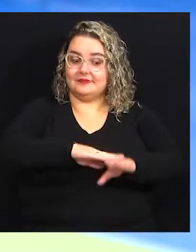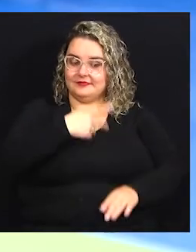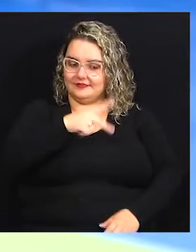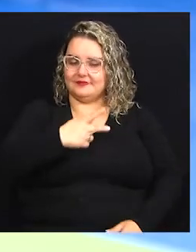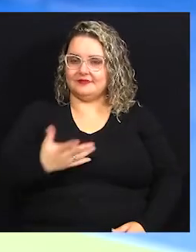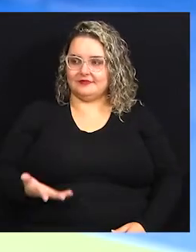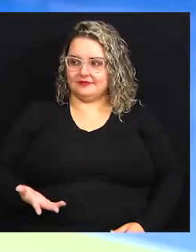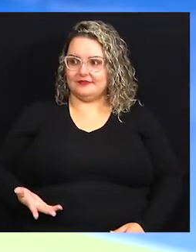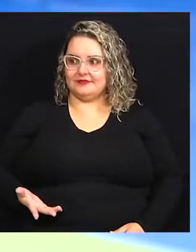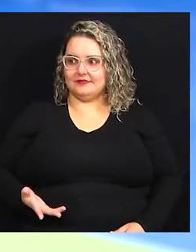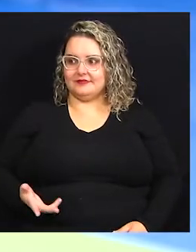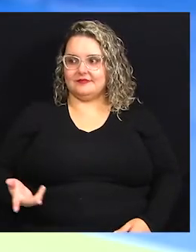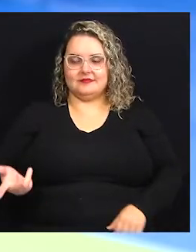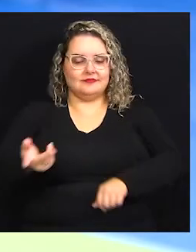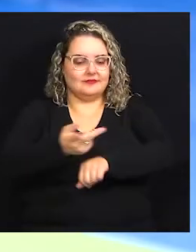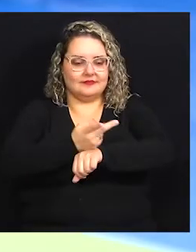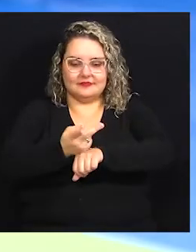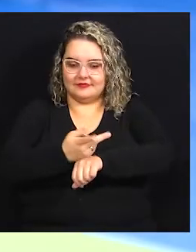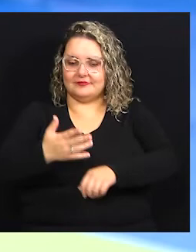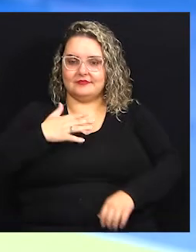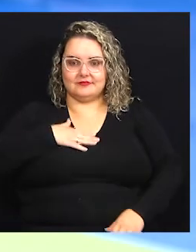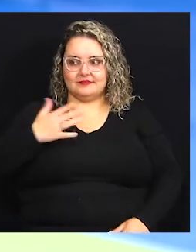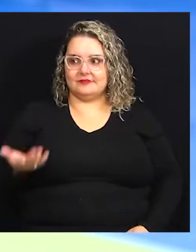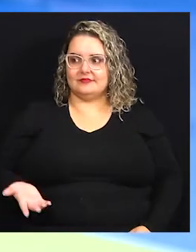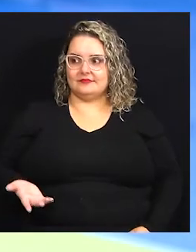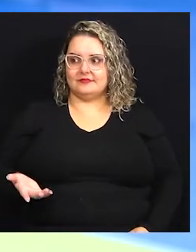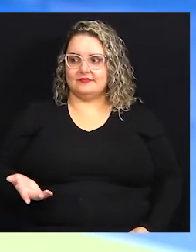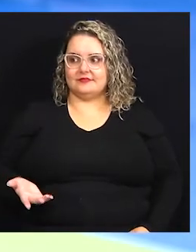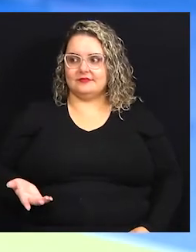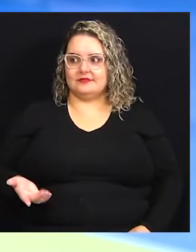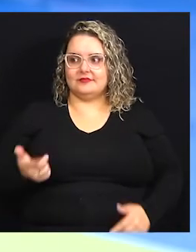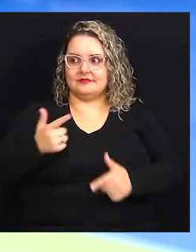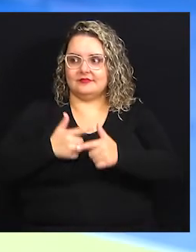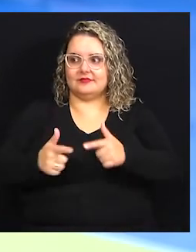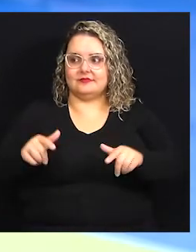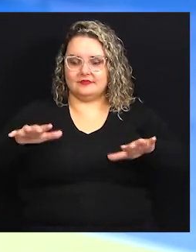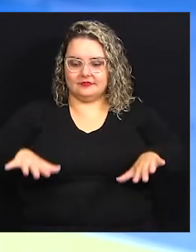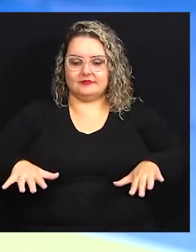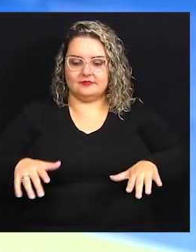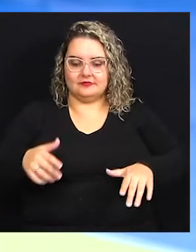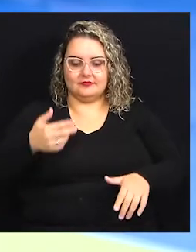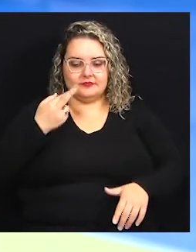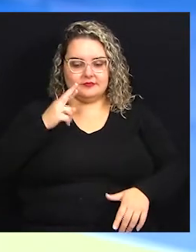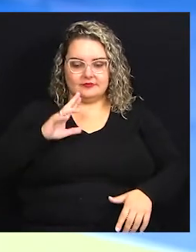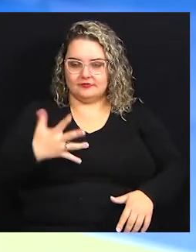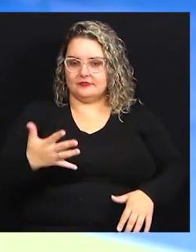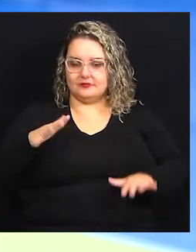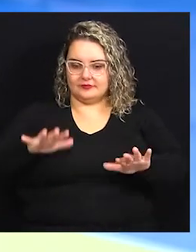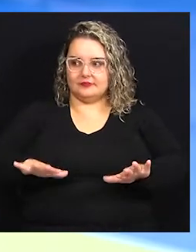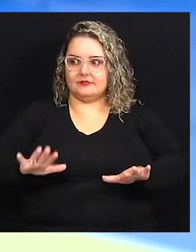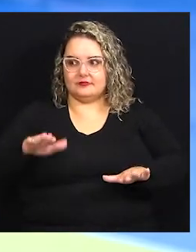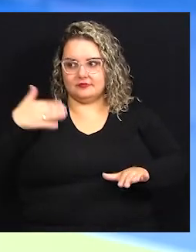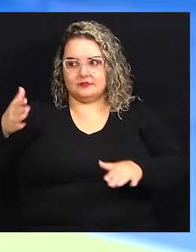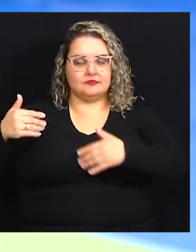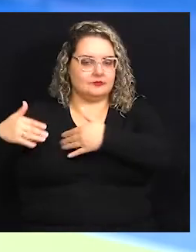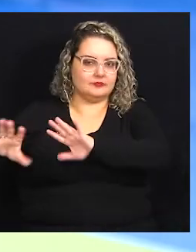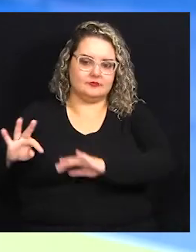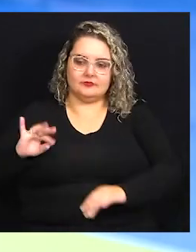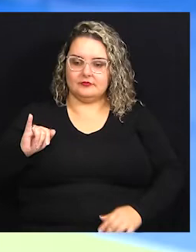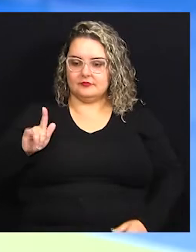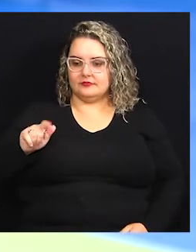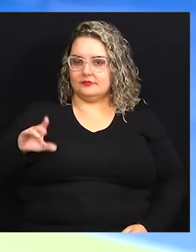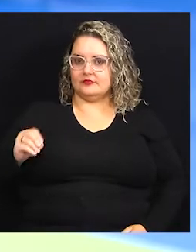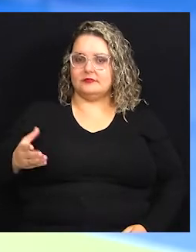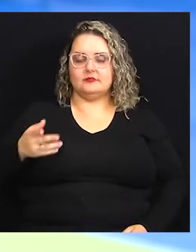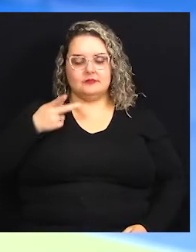dele. Ele tem que correr atrás para mim. O problema meu é aqui, eu resolvo aqui. Fora daqui, eu jogo para ele, é